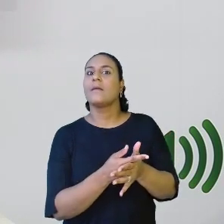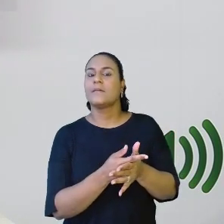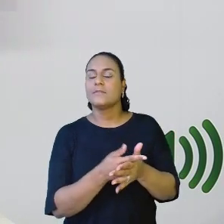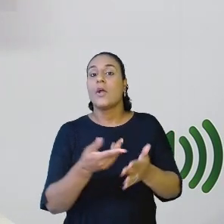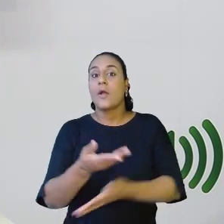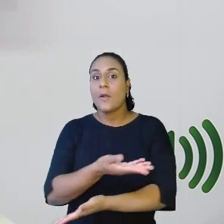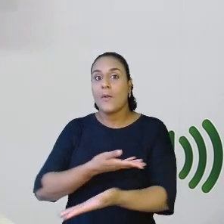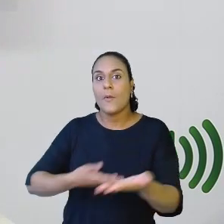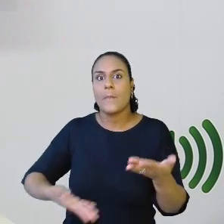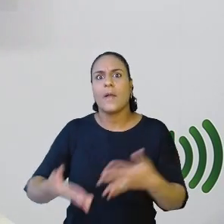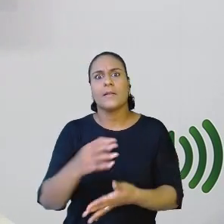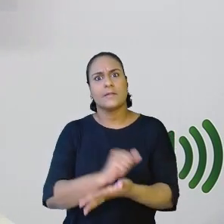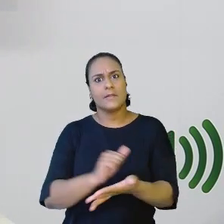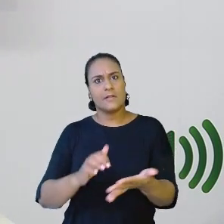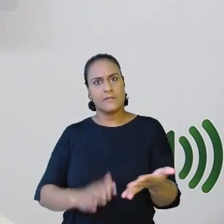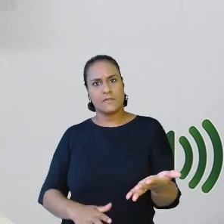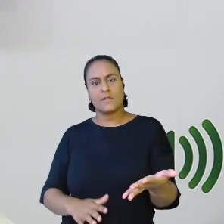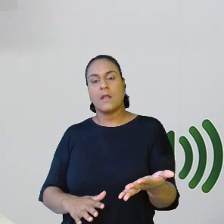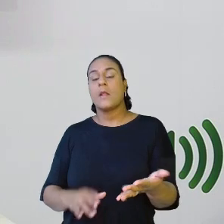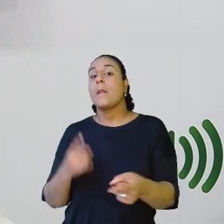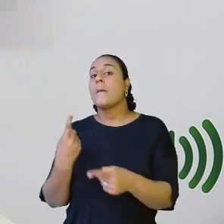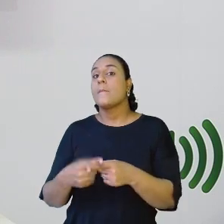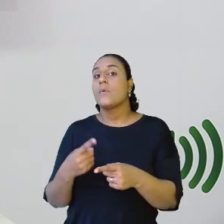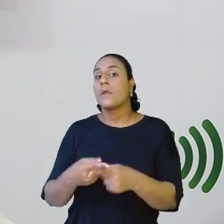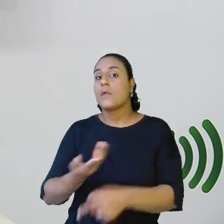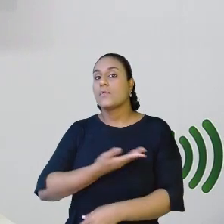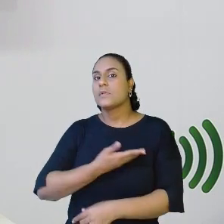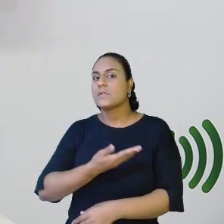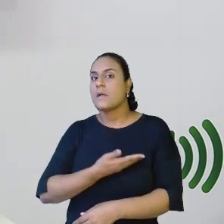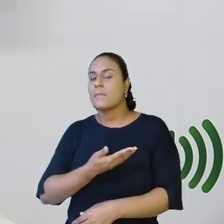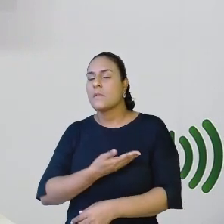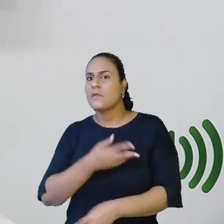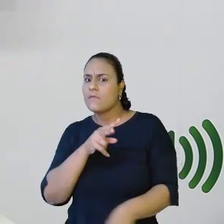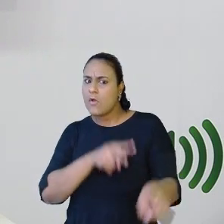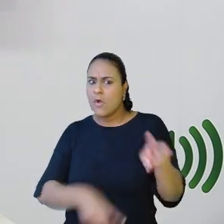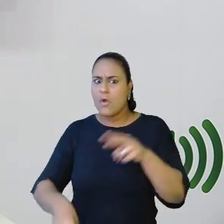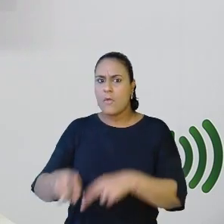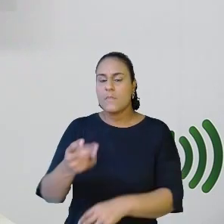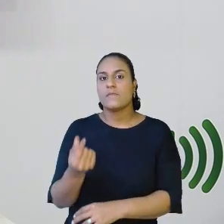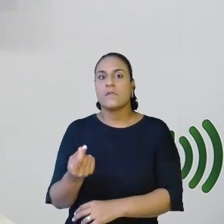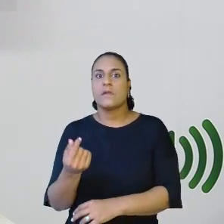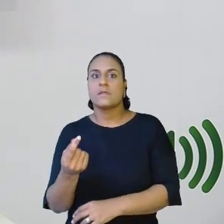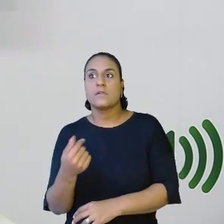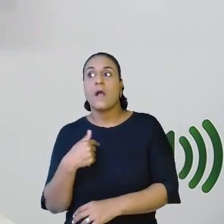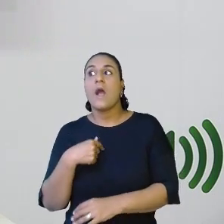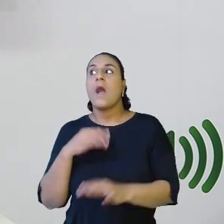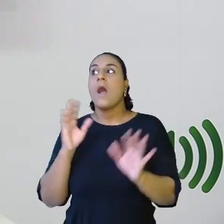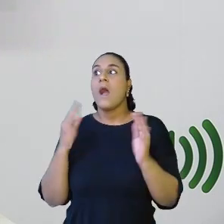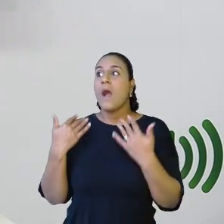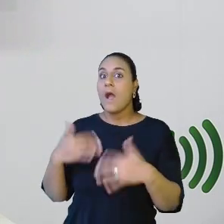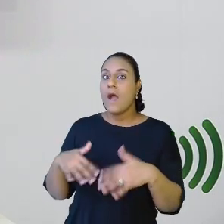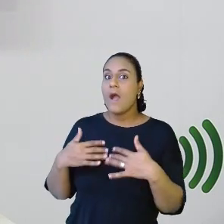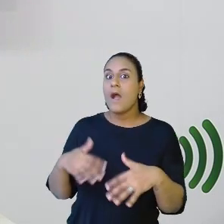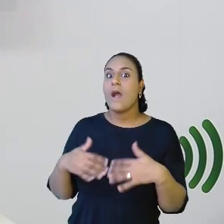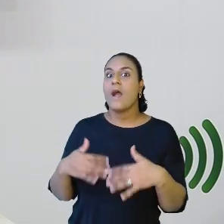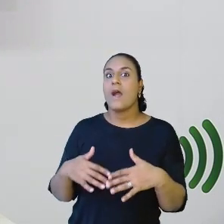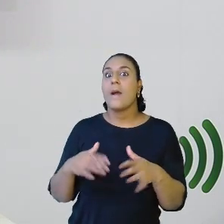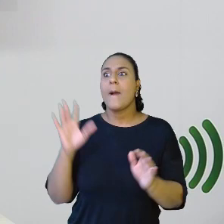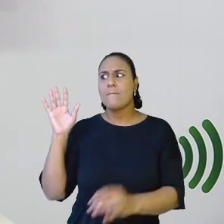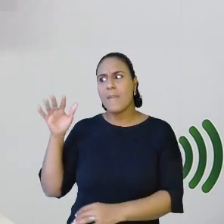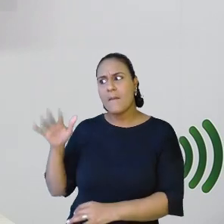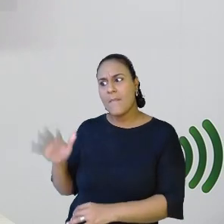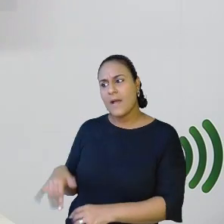porque os colegas vão observar os valores e vão identificar onde está mais barato e dizer para quem faz as compras em